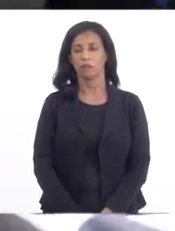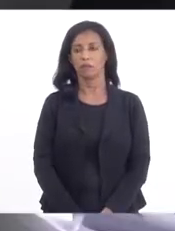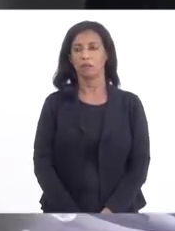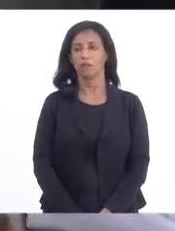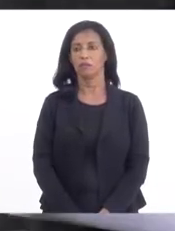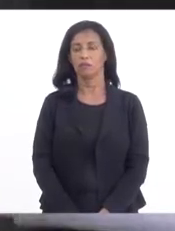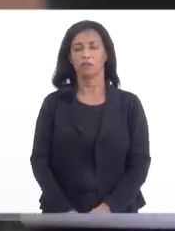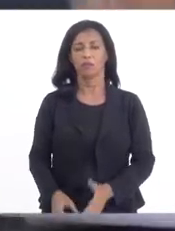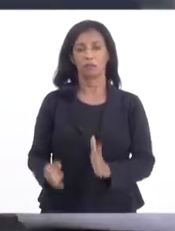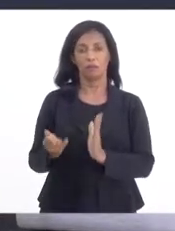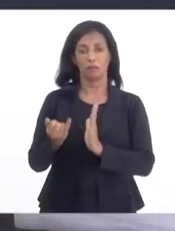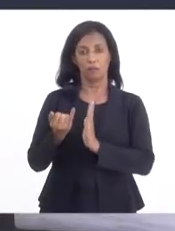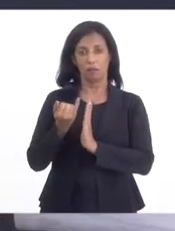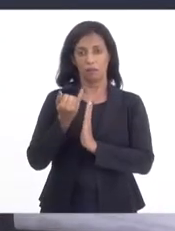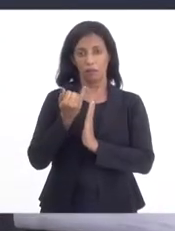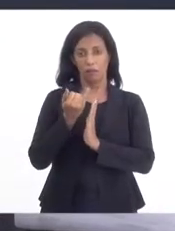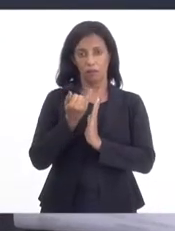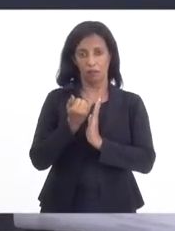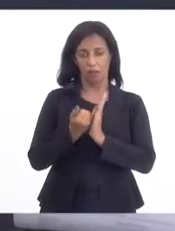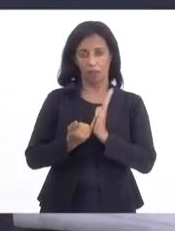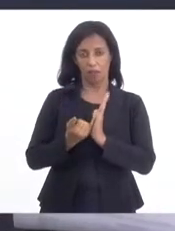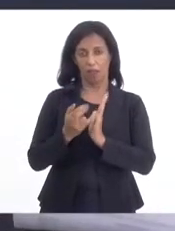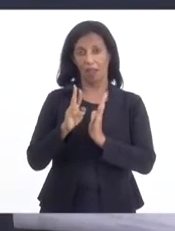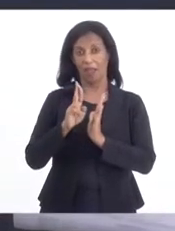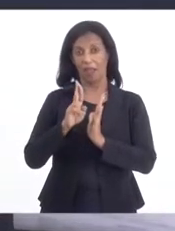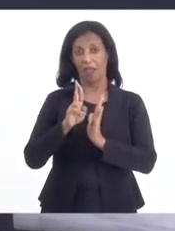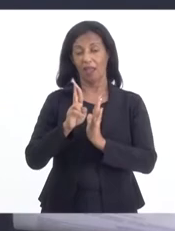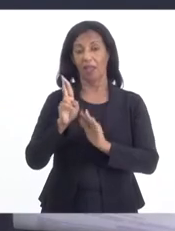A receita corrente...